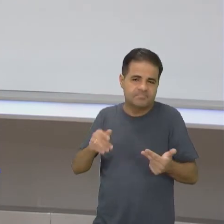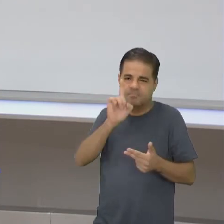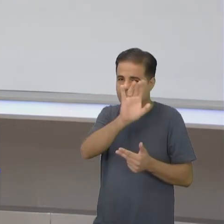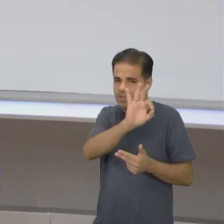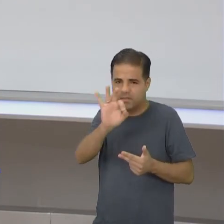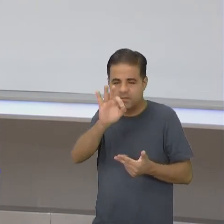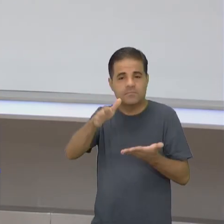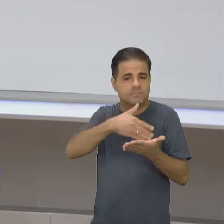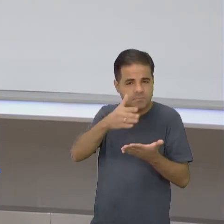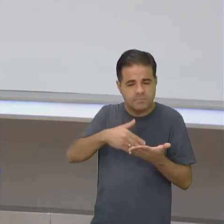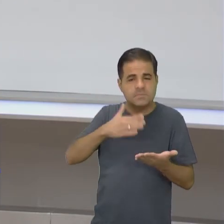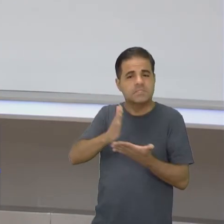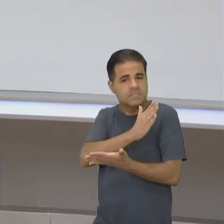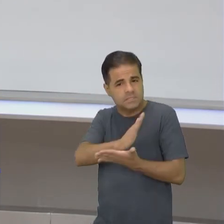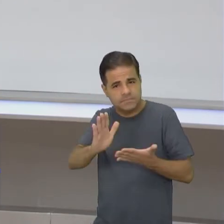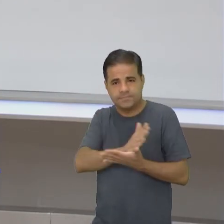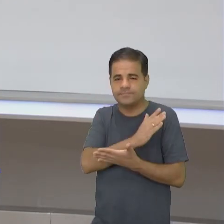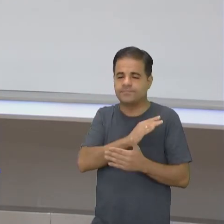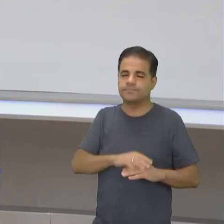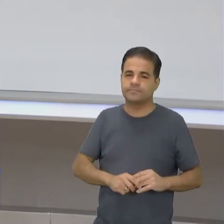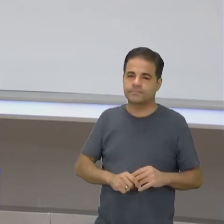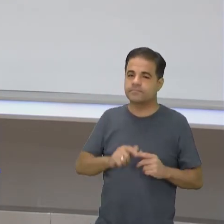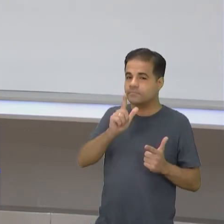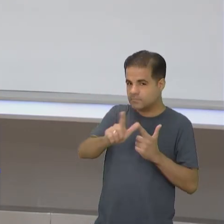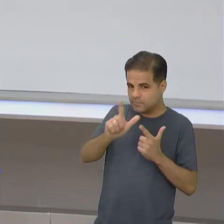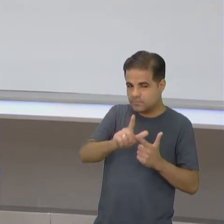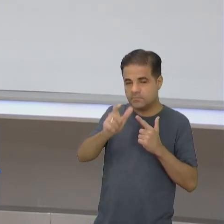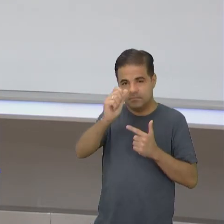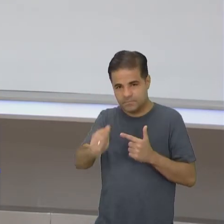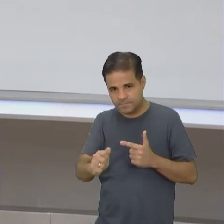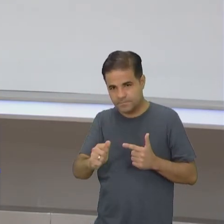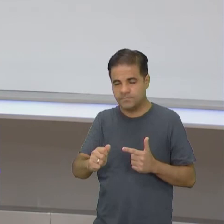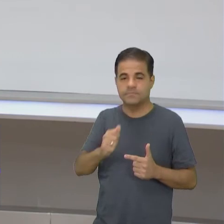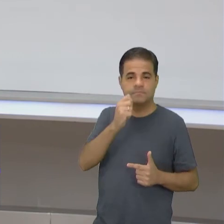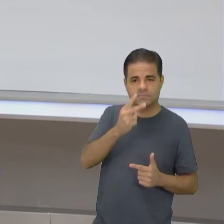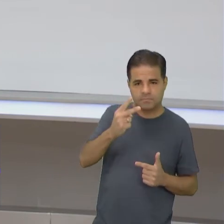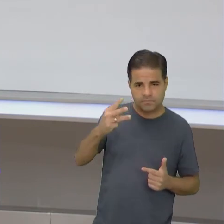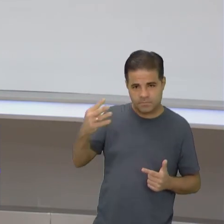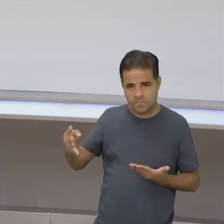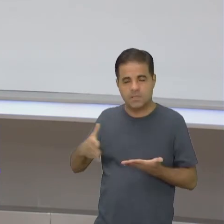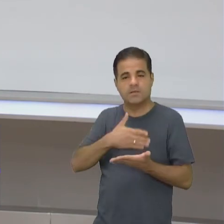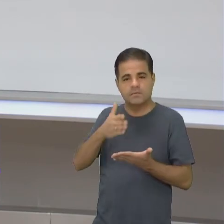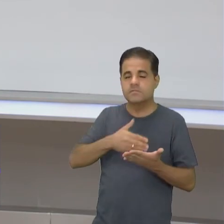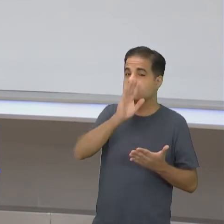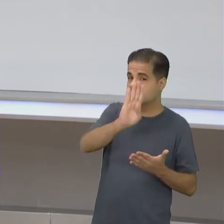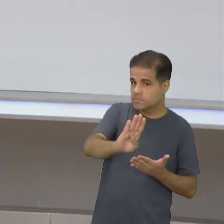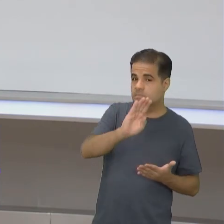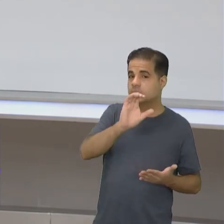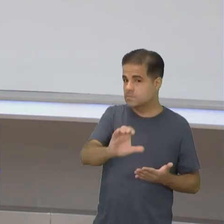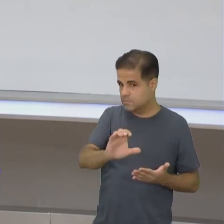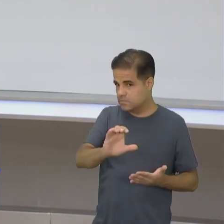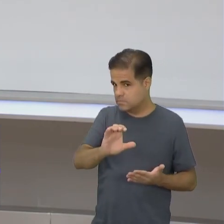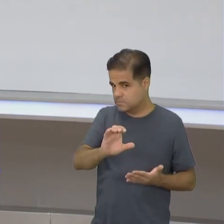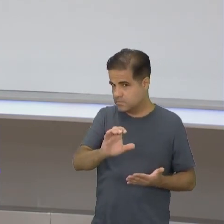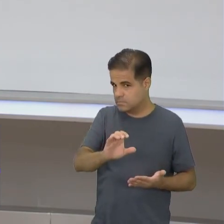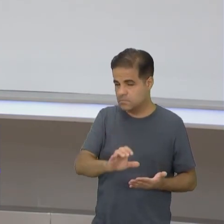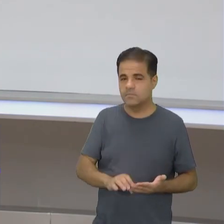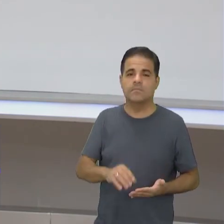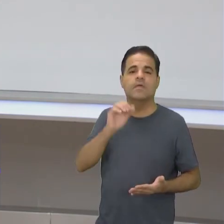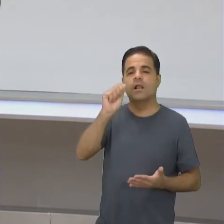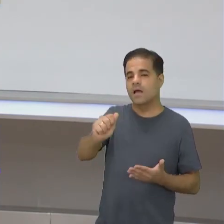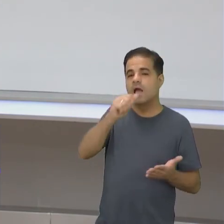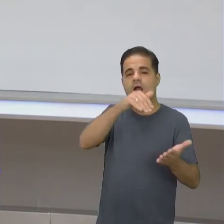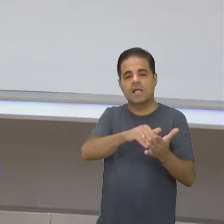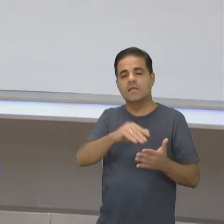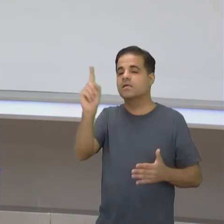páginas. Separa assim, letra A, por umas 2, 3, 4, B, C, da letra